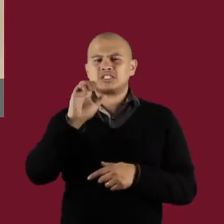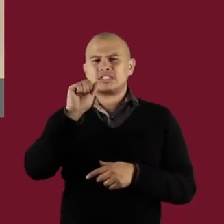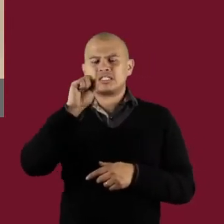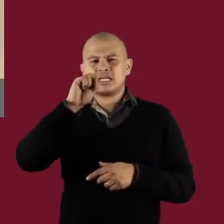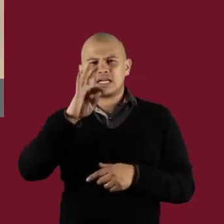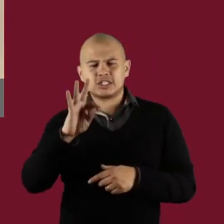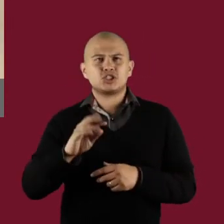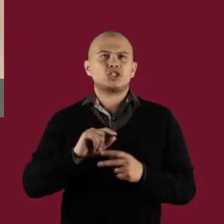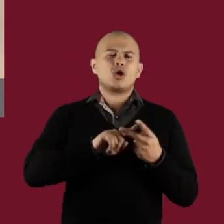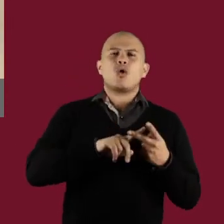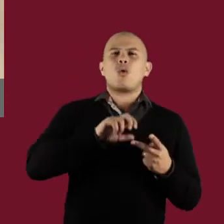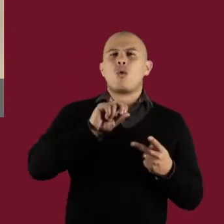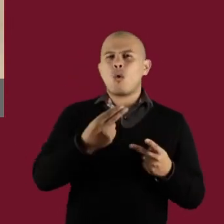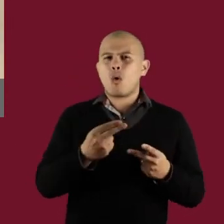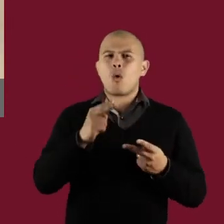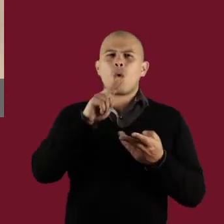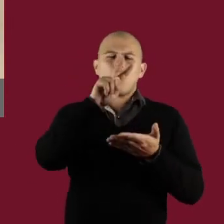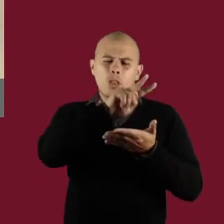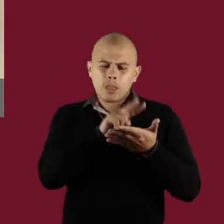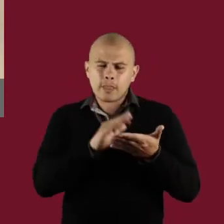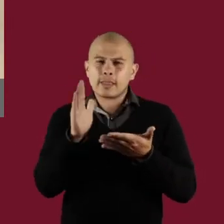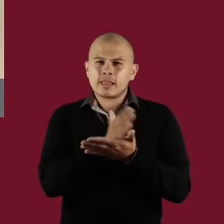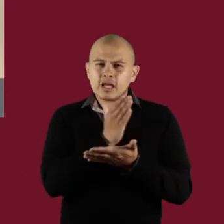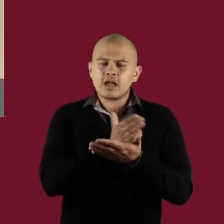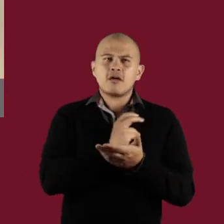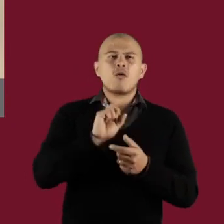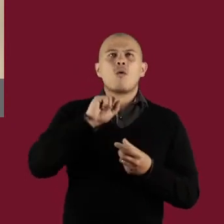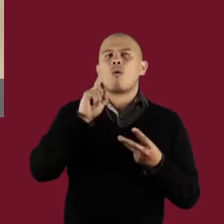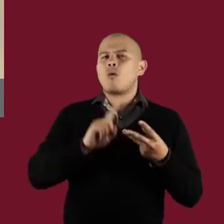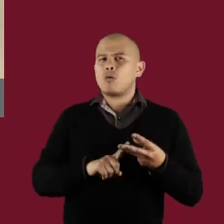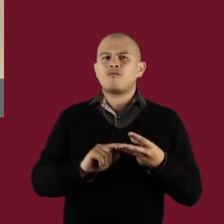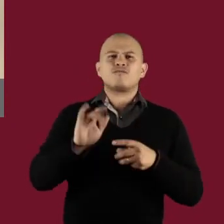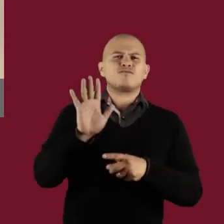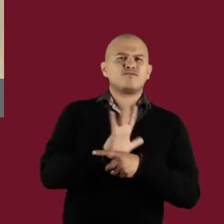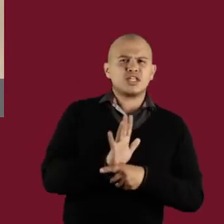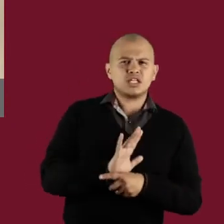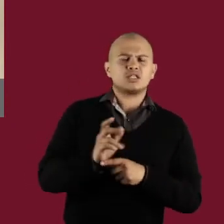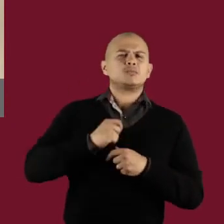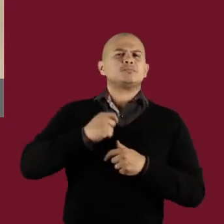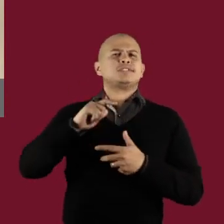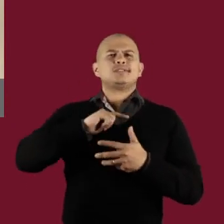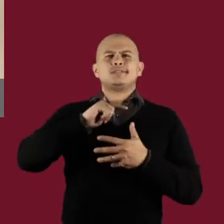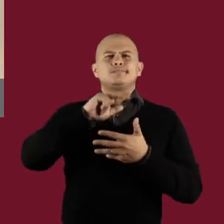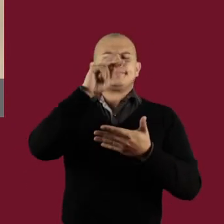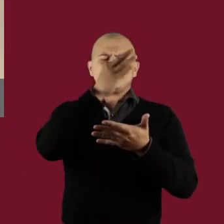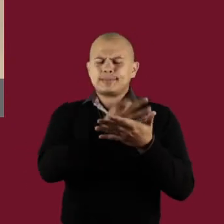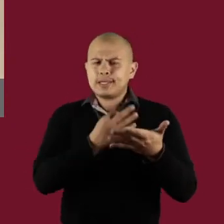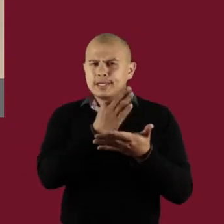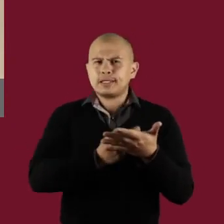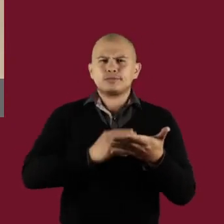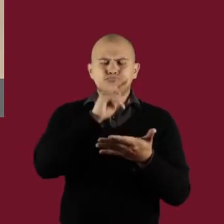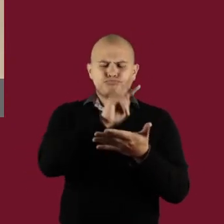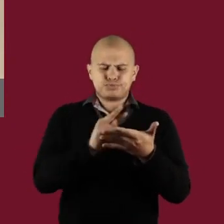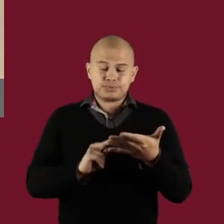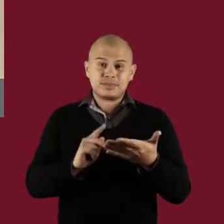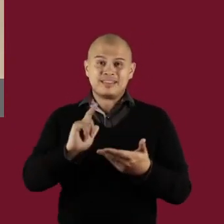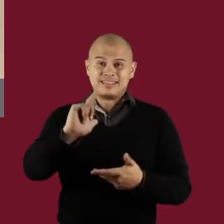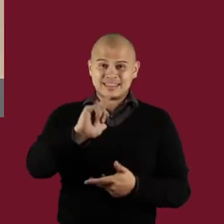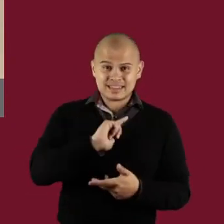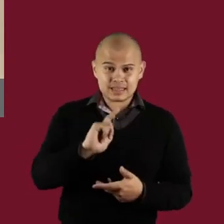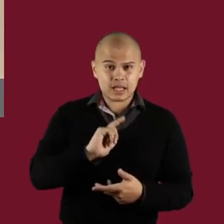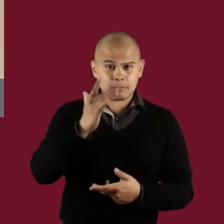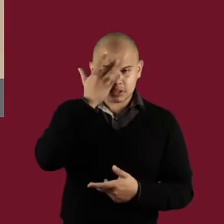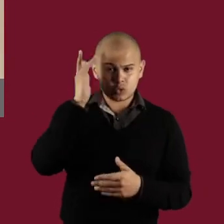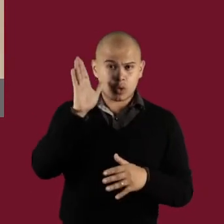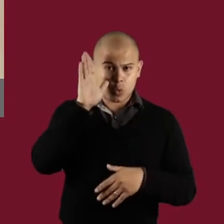não só informação, mas conteúdos em geral, conteúdos culturais, filmes, né? Existe essa demanda? Vocês